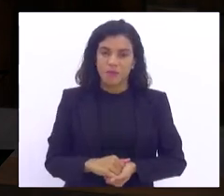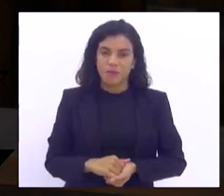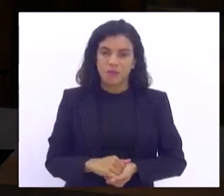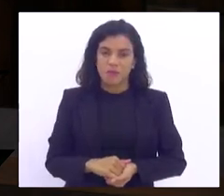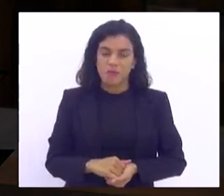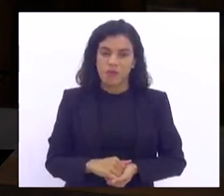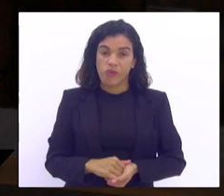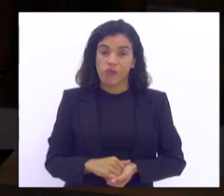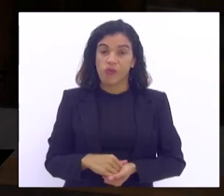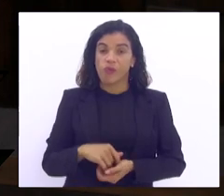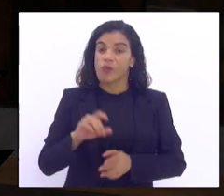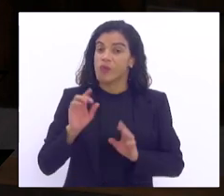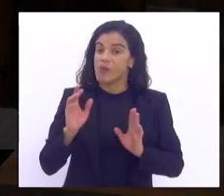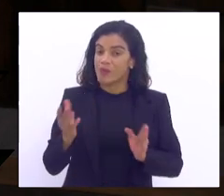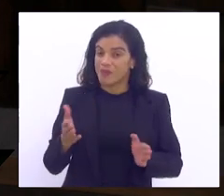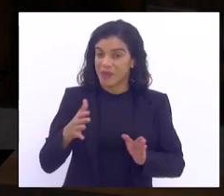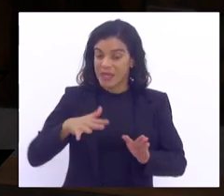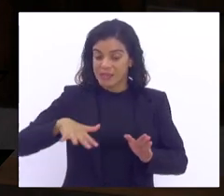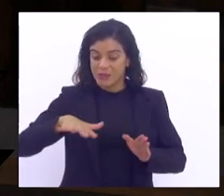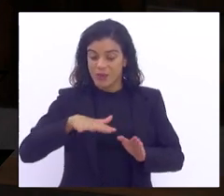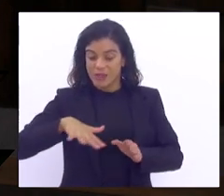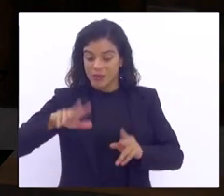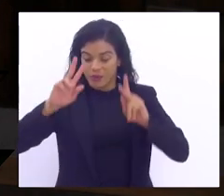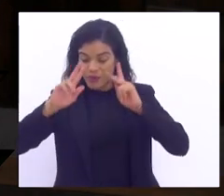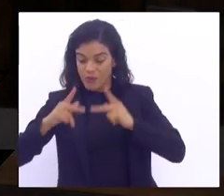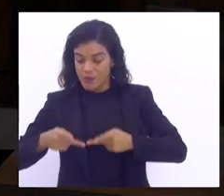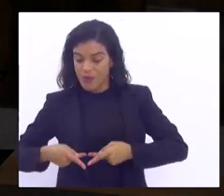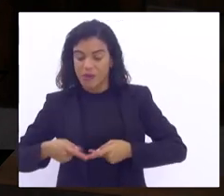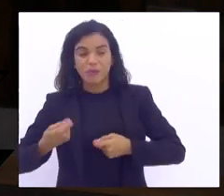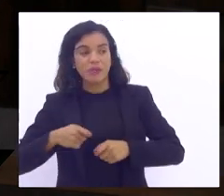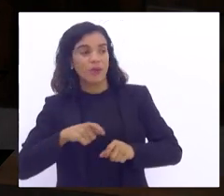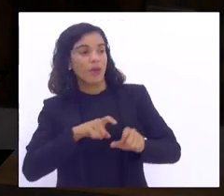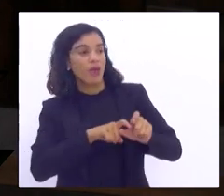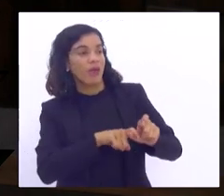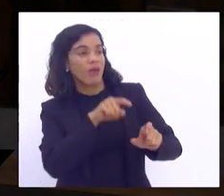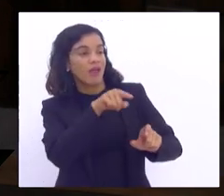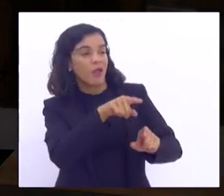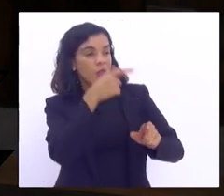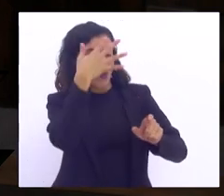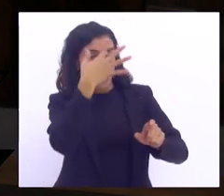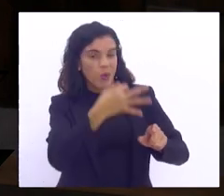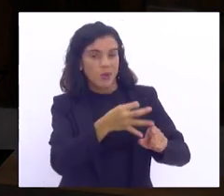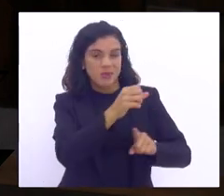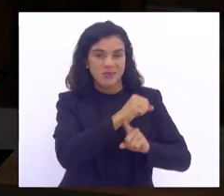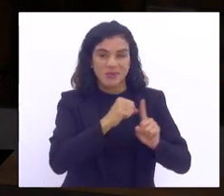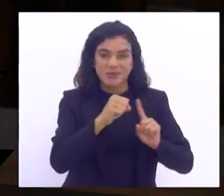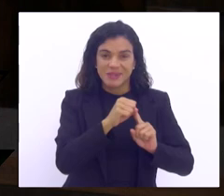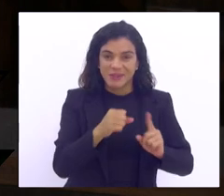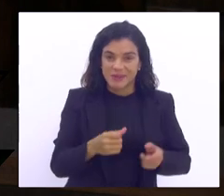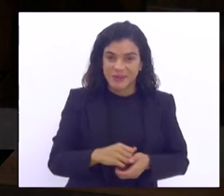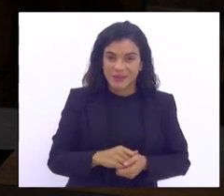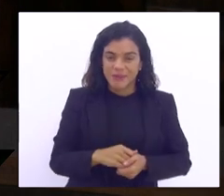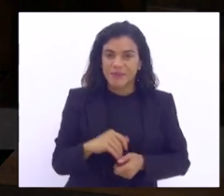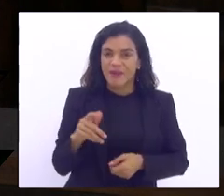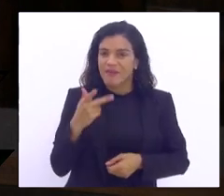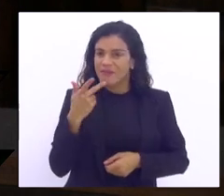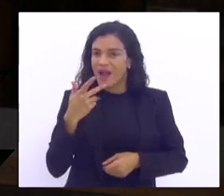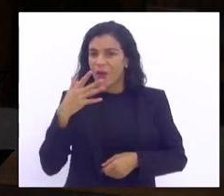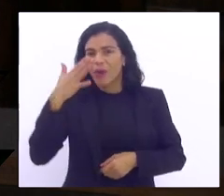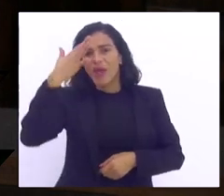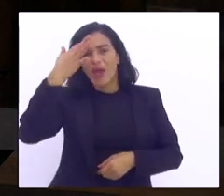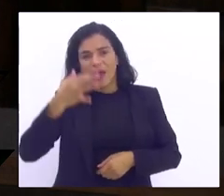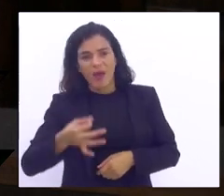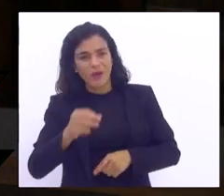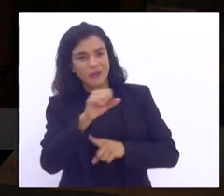E aí o status de pessoa humana passa a depender do consenso social. Só que quem diz o que é consenso